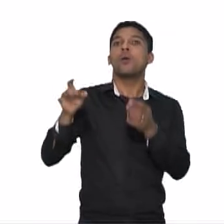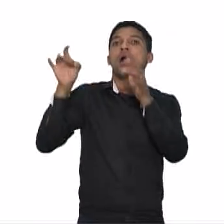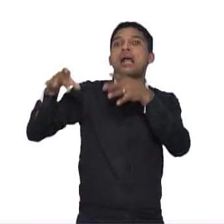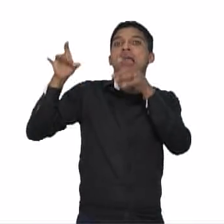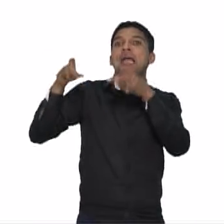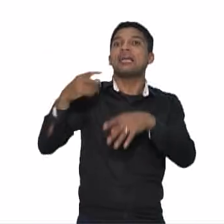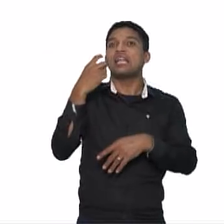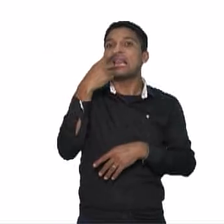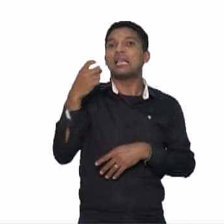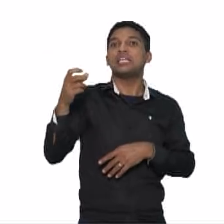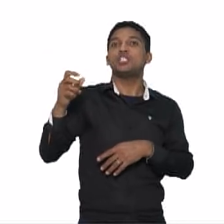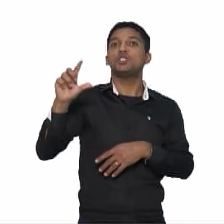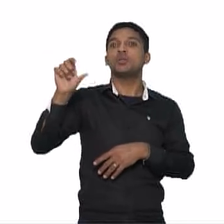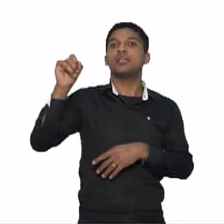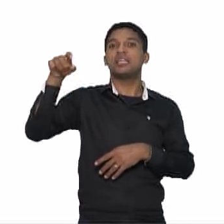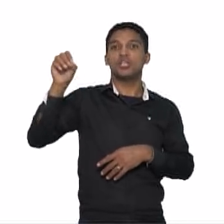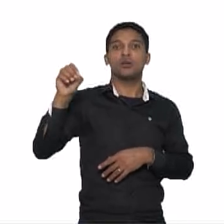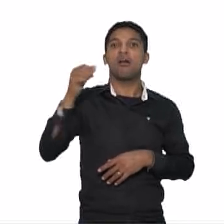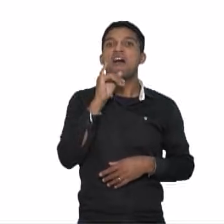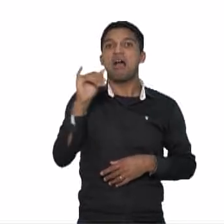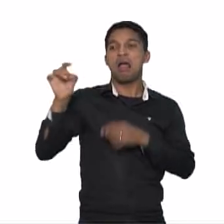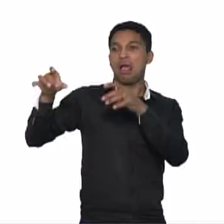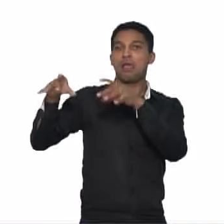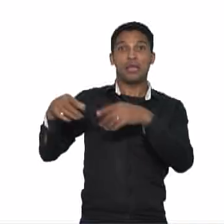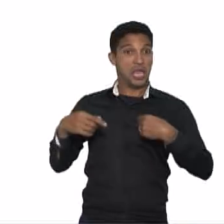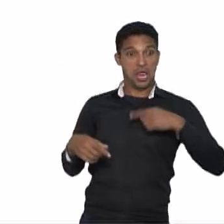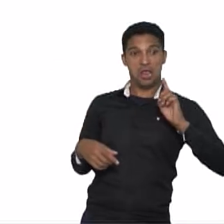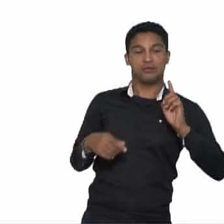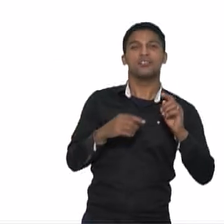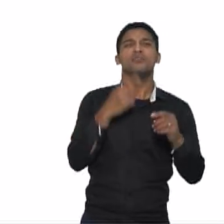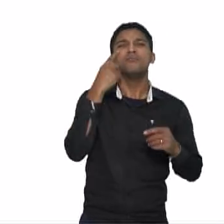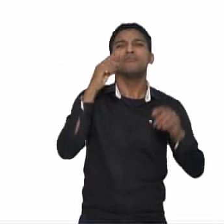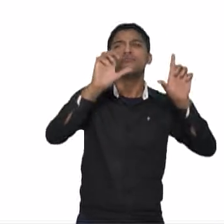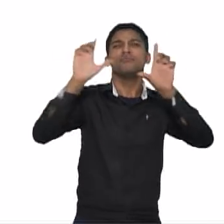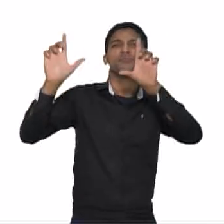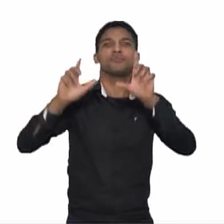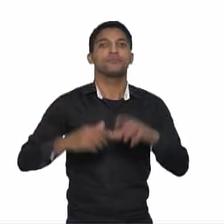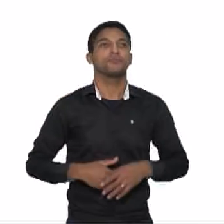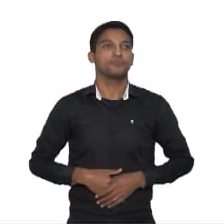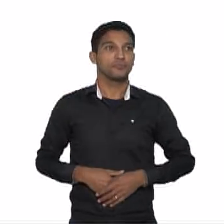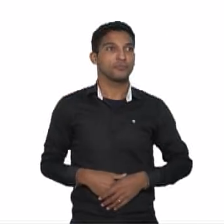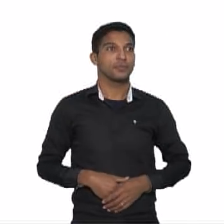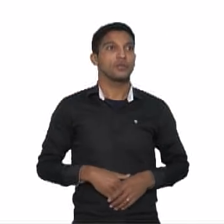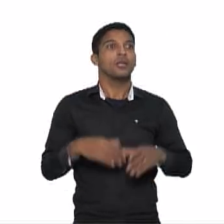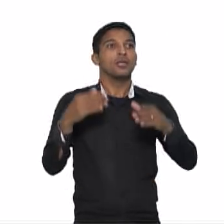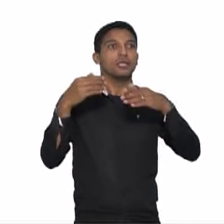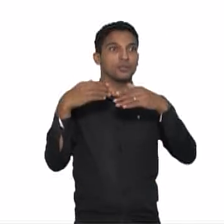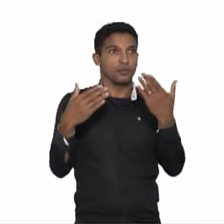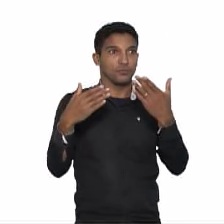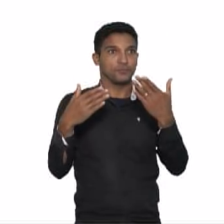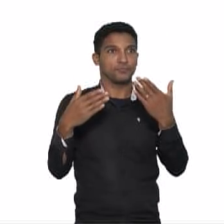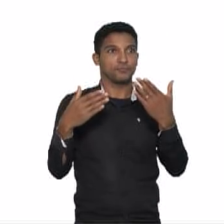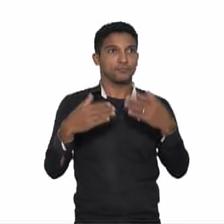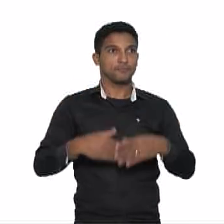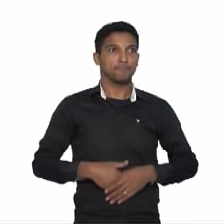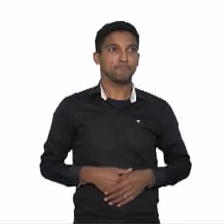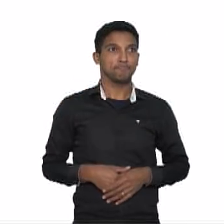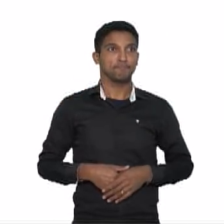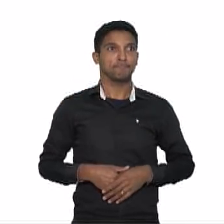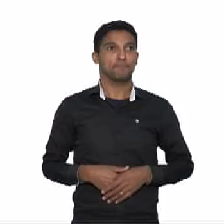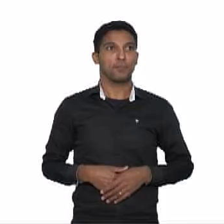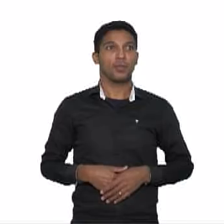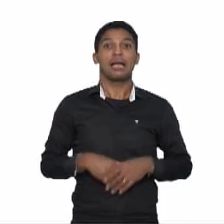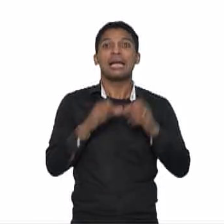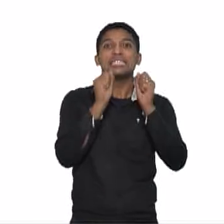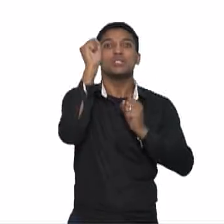Assim como o crescimento da indústria de embalagens revela o desenvolvimento das atividades econômicas, também a